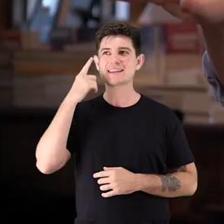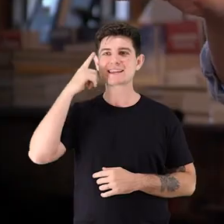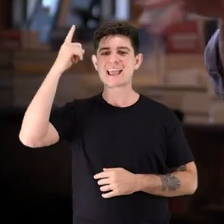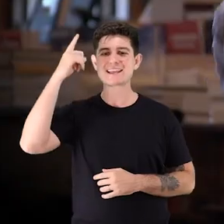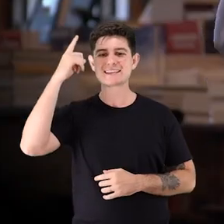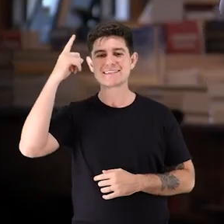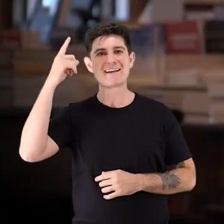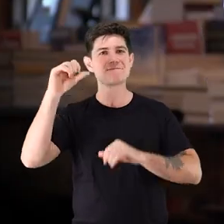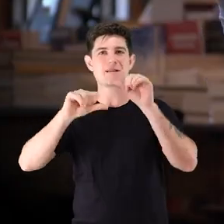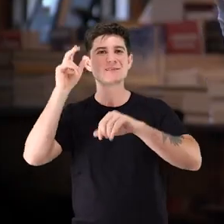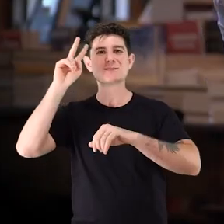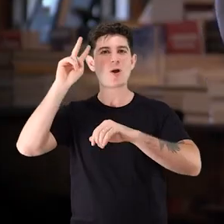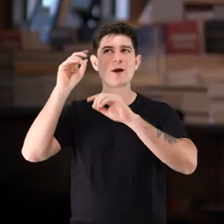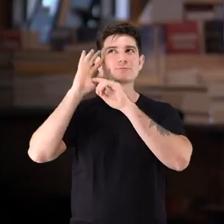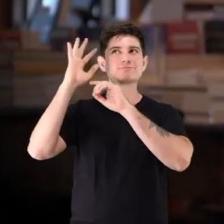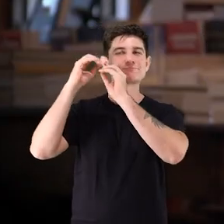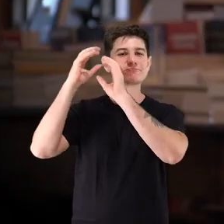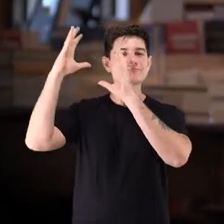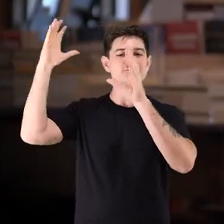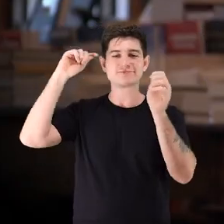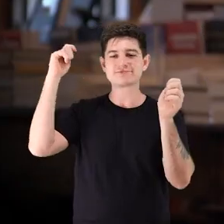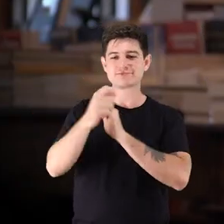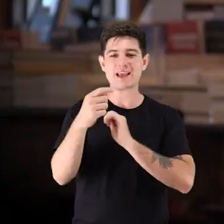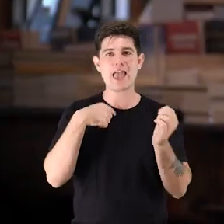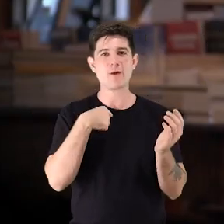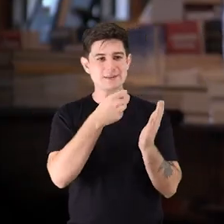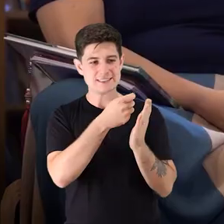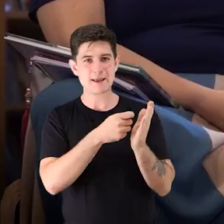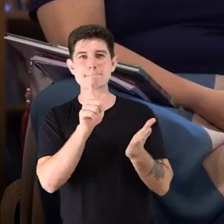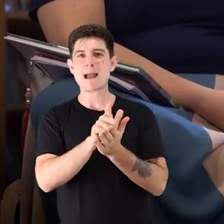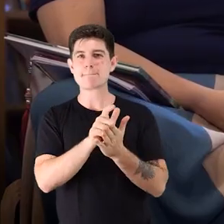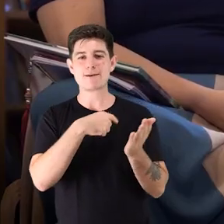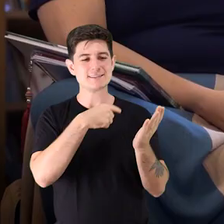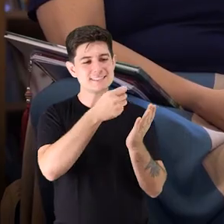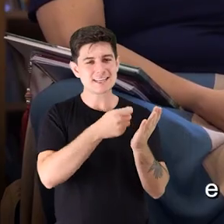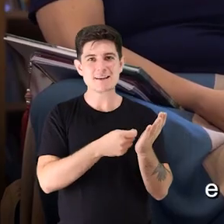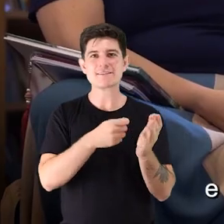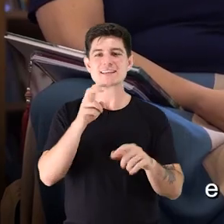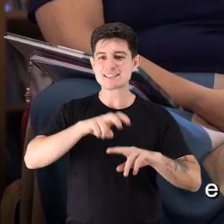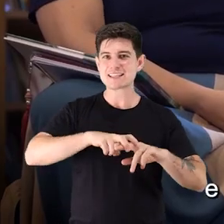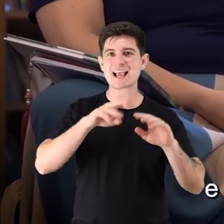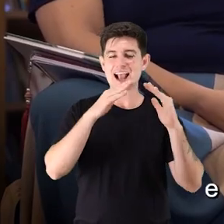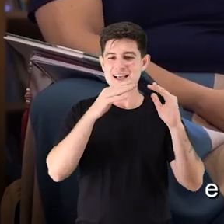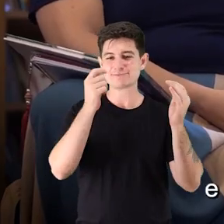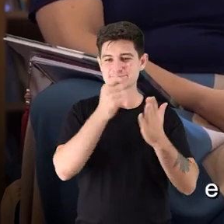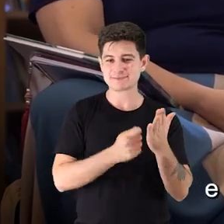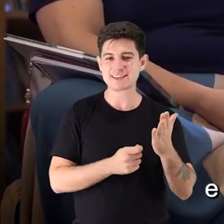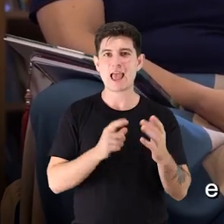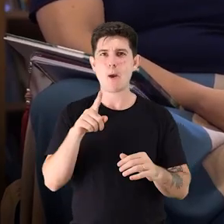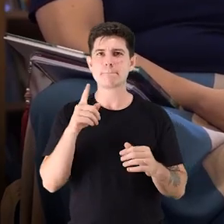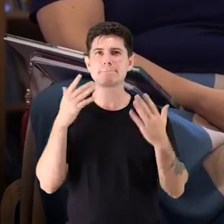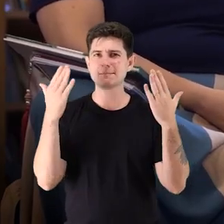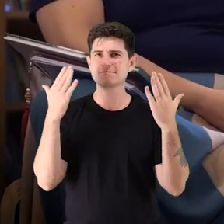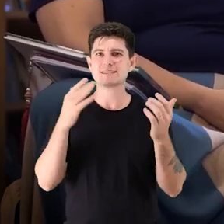ia saber. E na hora me veio essa ideia e vi uma história também inteira na cabeça e eu escrevi num guardanapo a sinopse e depois fui para casa desenvolver. Uma história